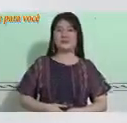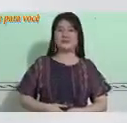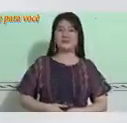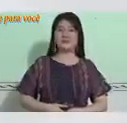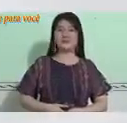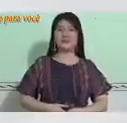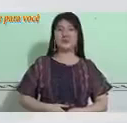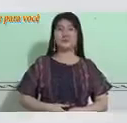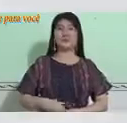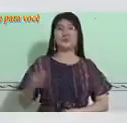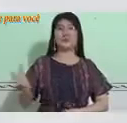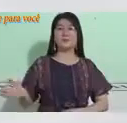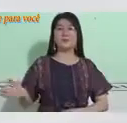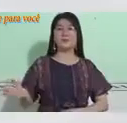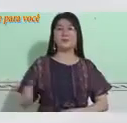Como usar